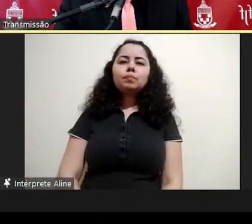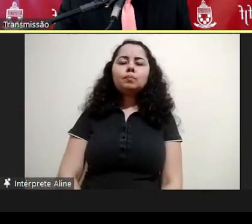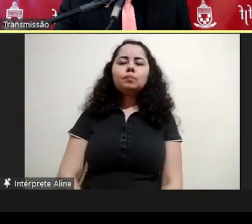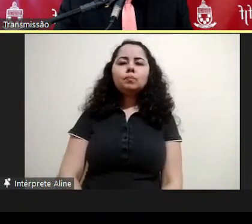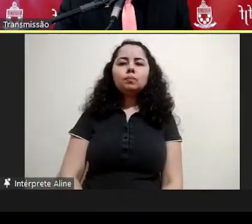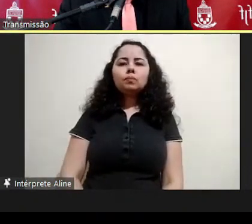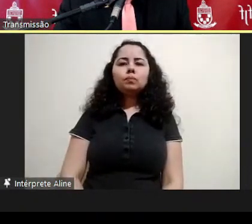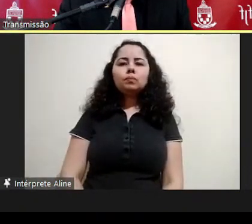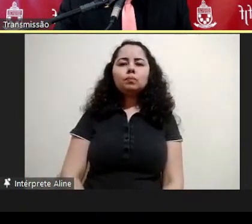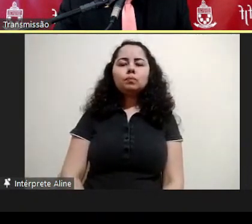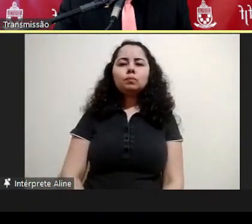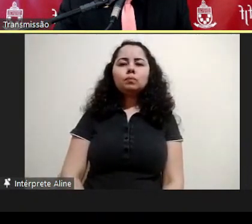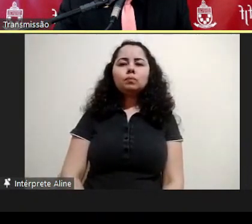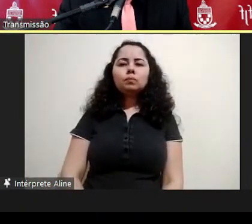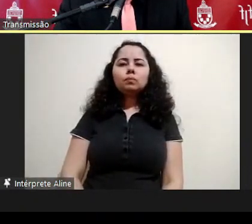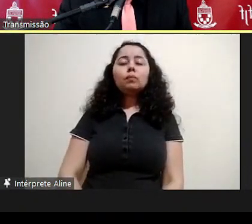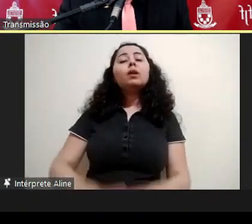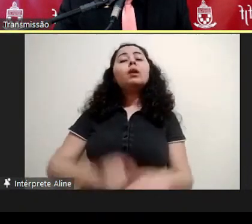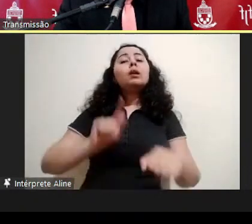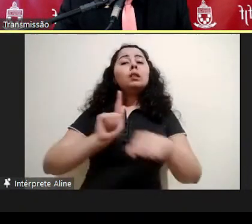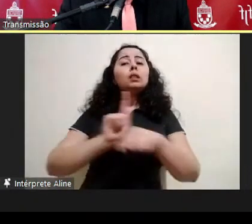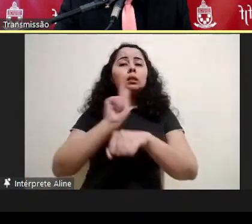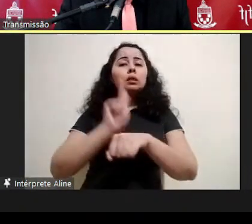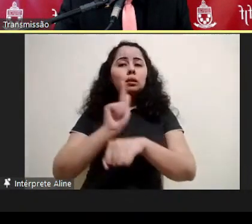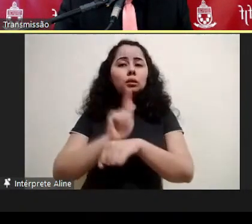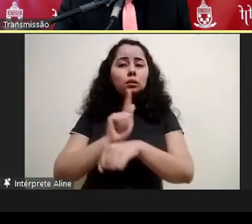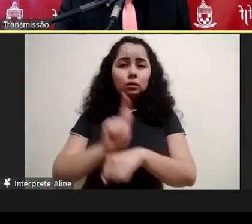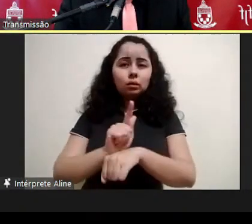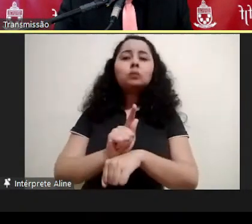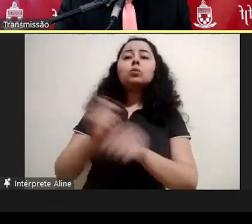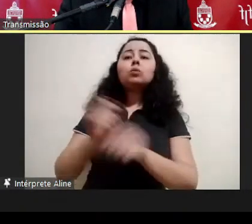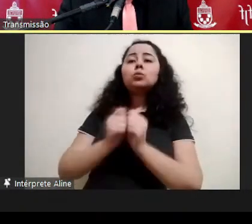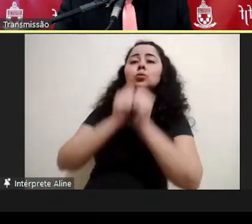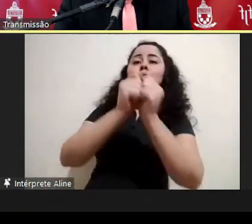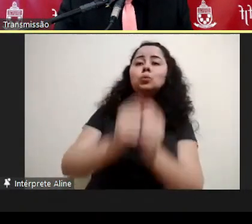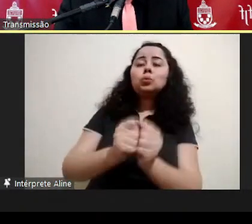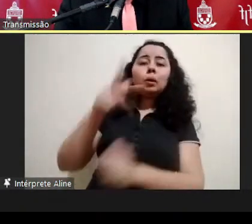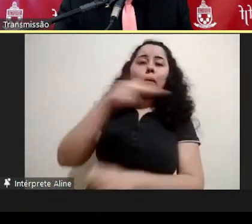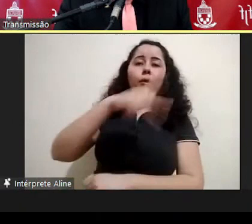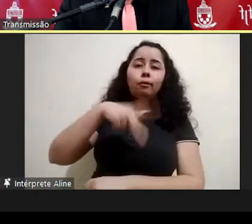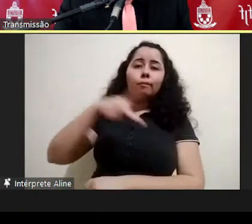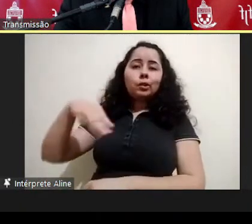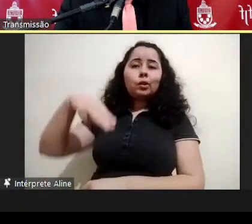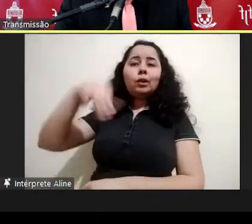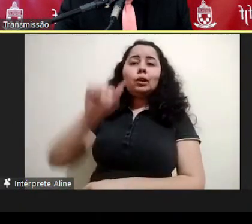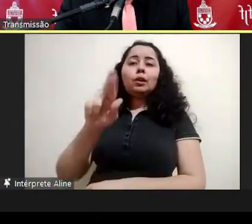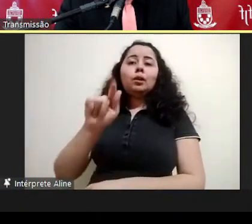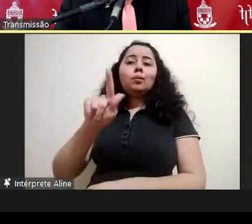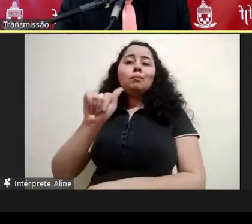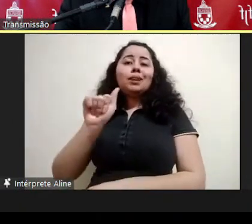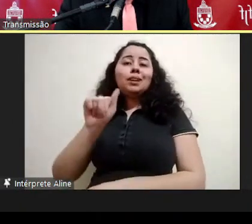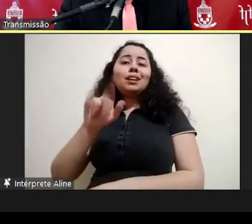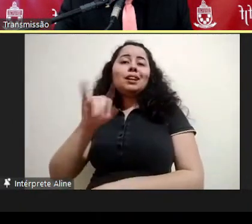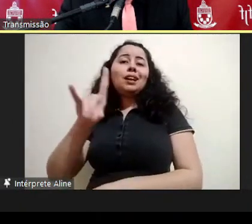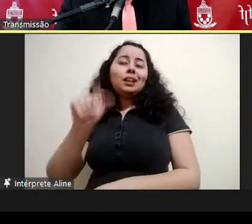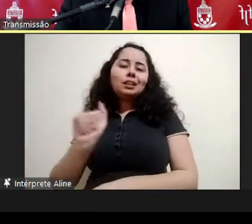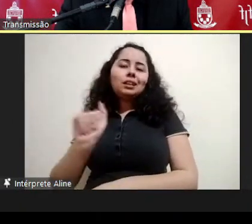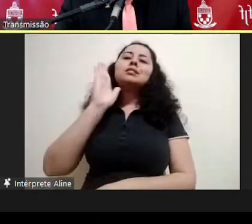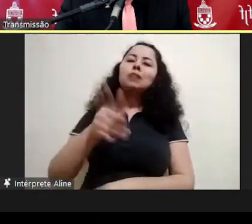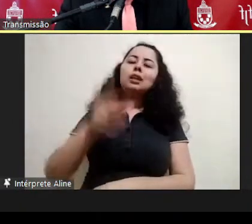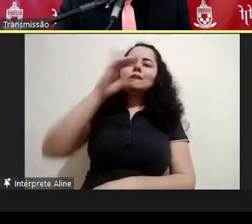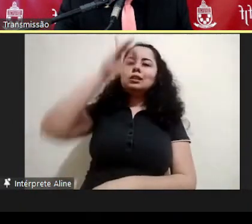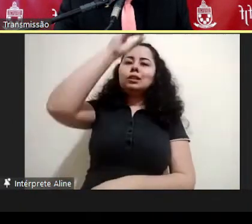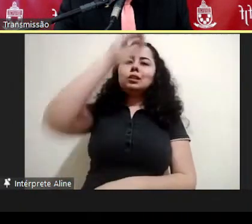Na gestão da reitora Margarida Salomão, foi diretor de imagem institucional por 2 mandatos e participou